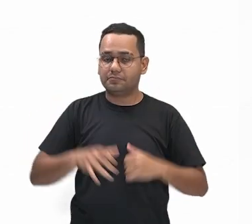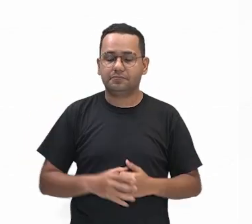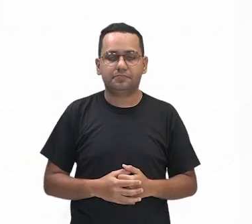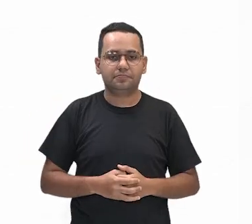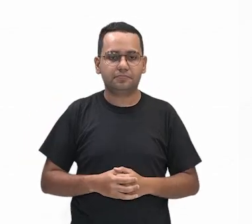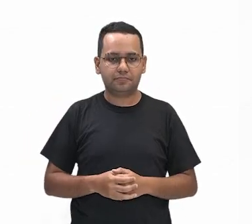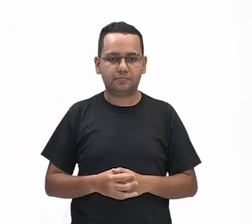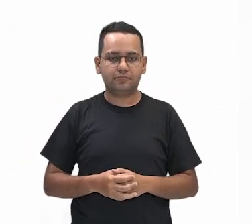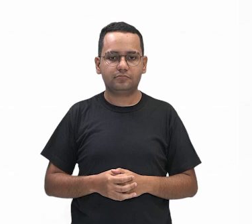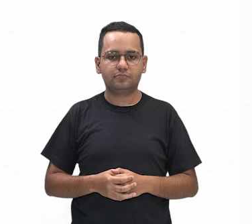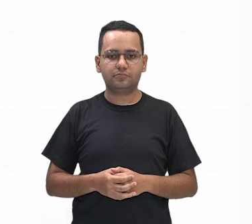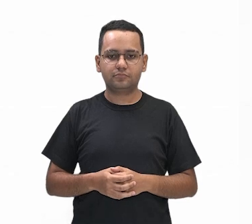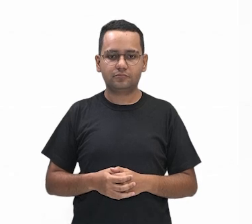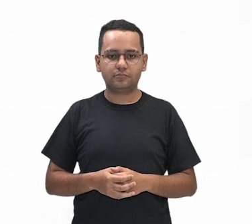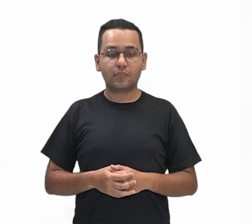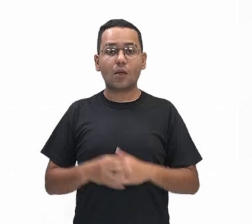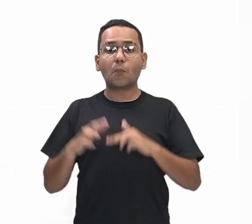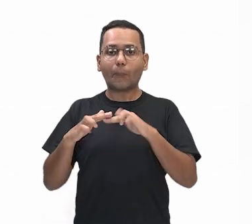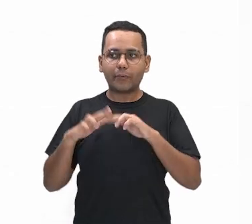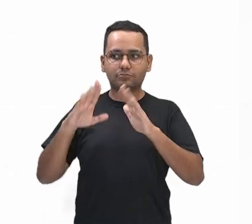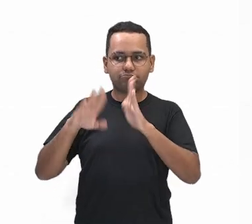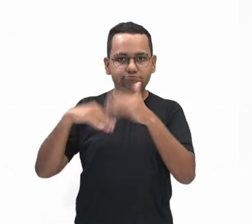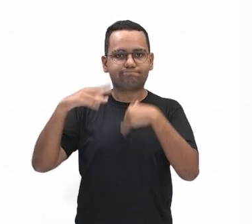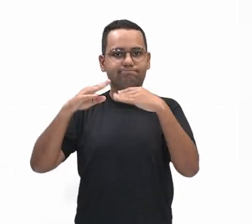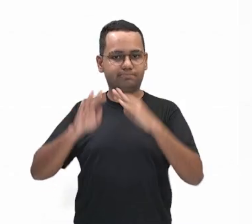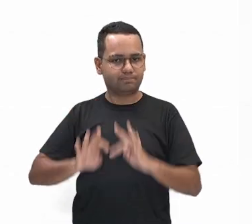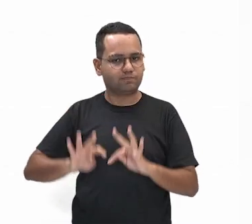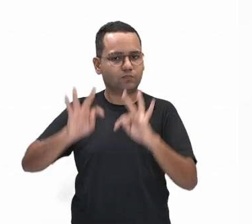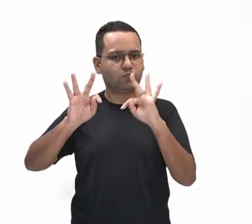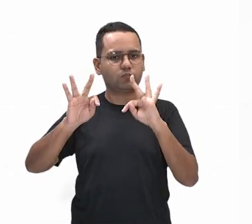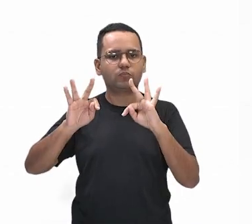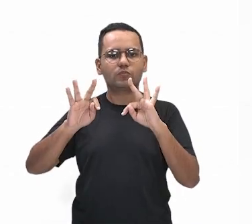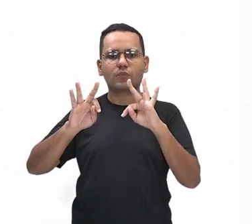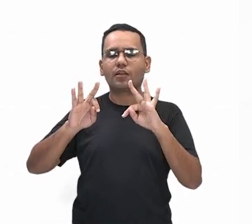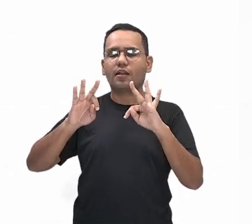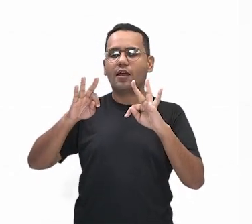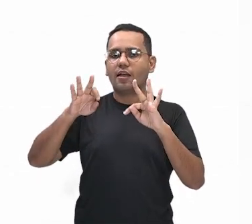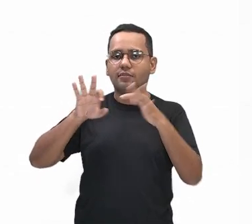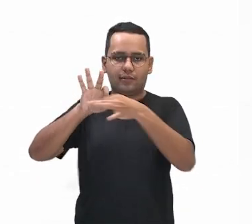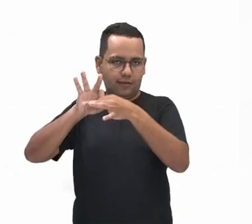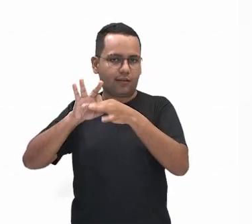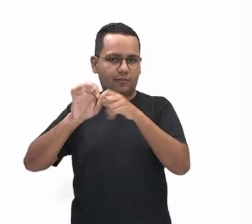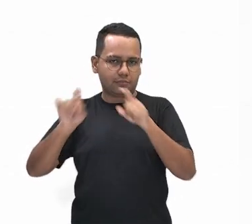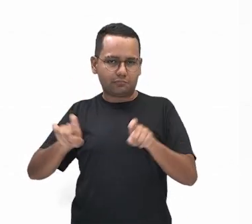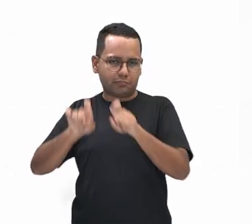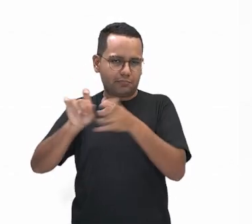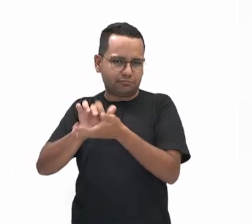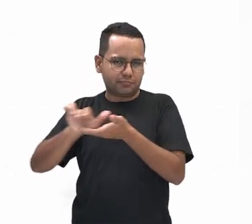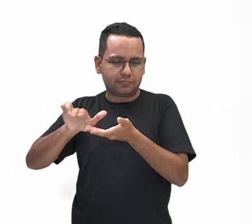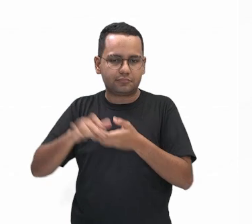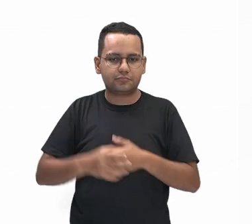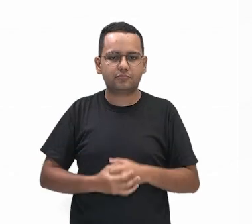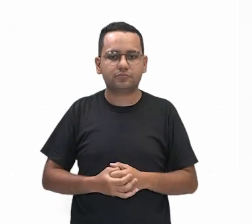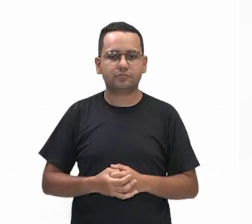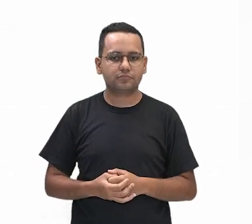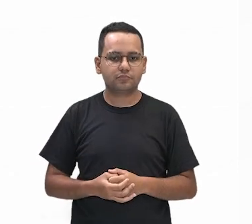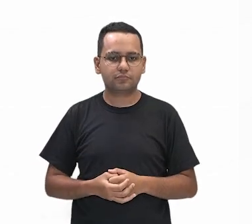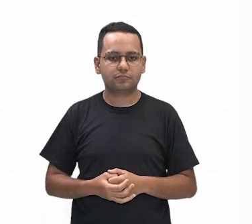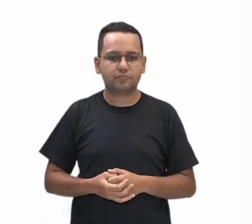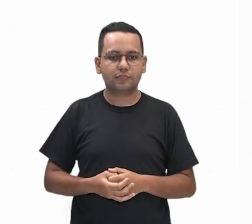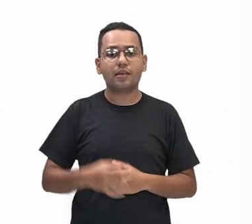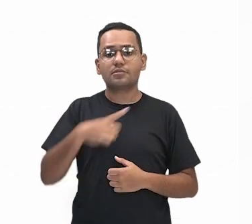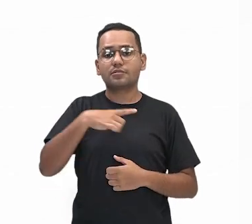O desenvolvimento tecnológico, em especial os computadores, permitiu o surgimento